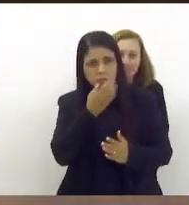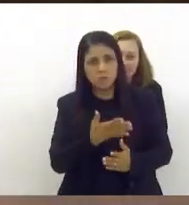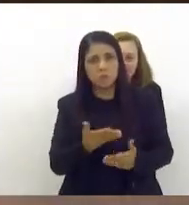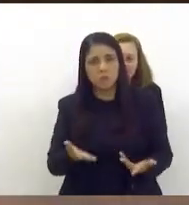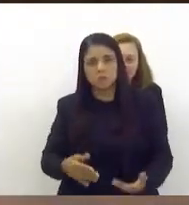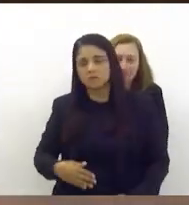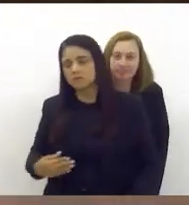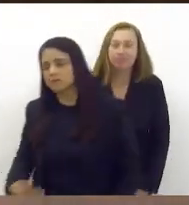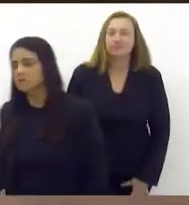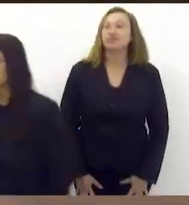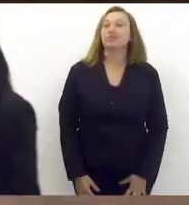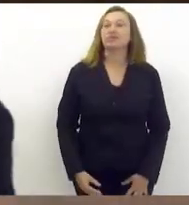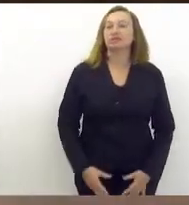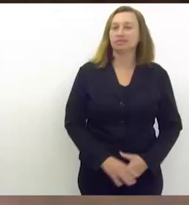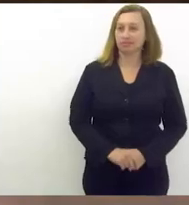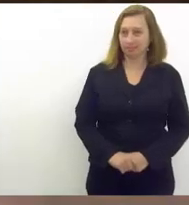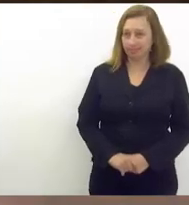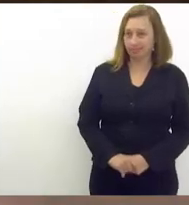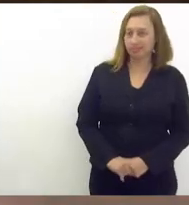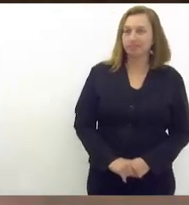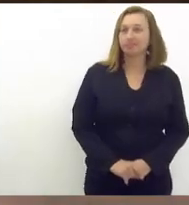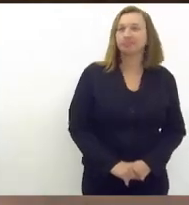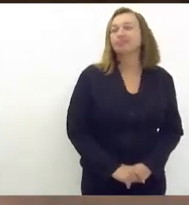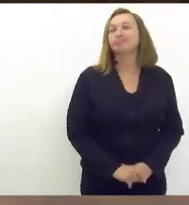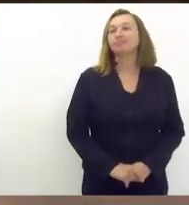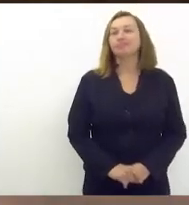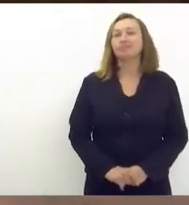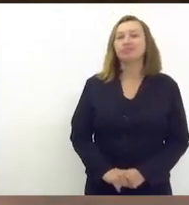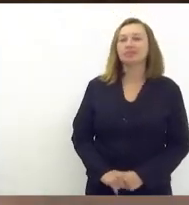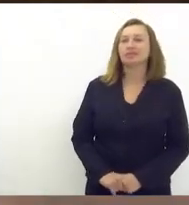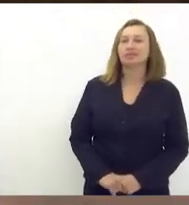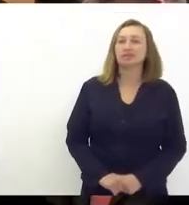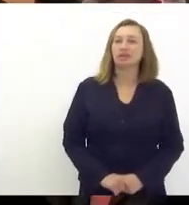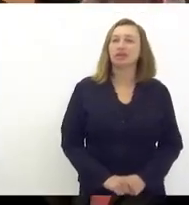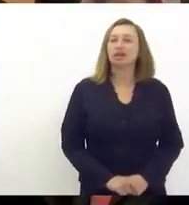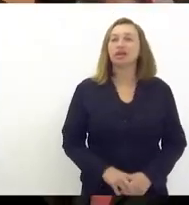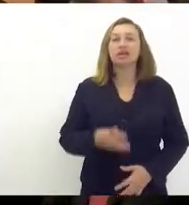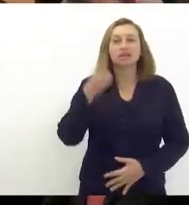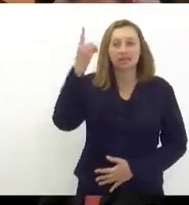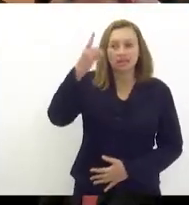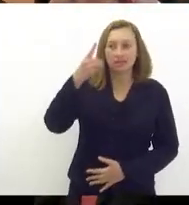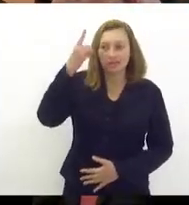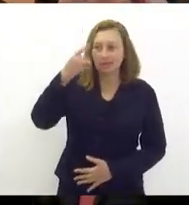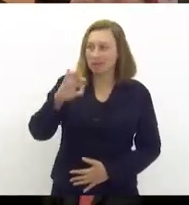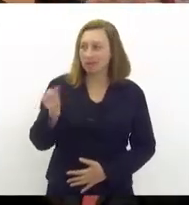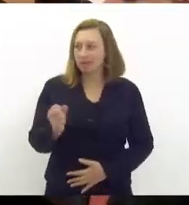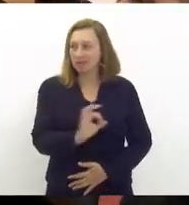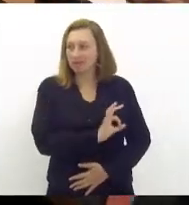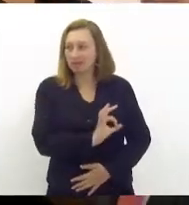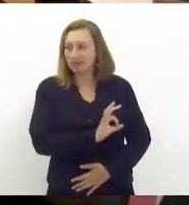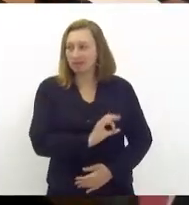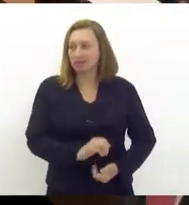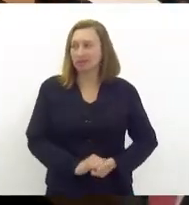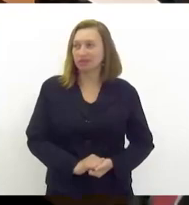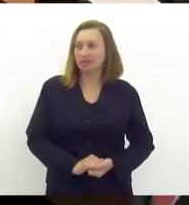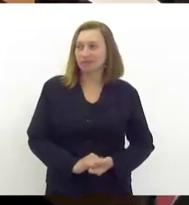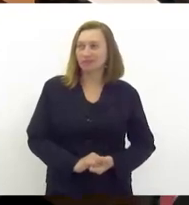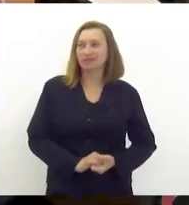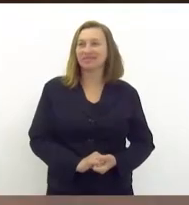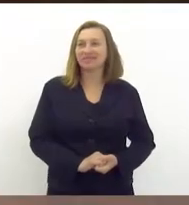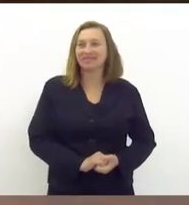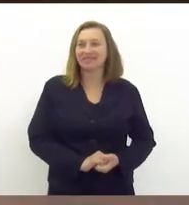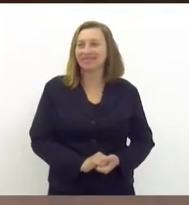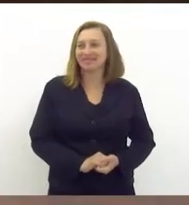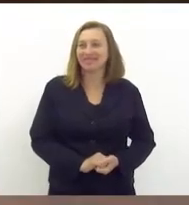vivem do dia a dia do Vasco e o deputada mata Rocha a mais Estrada da afirmou o seguinte que as